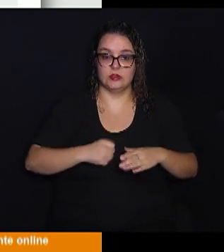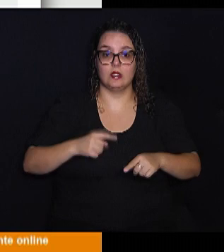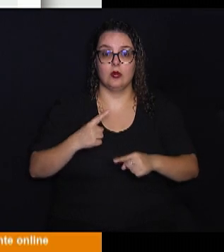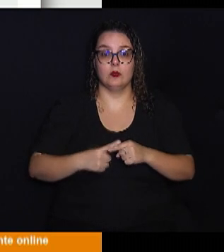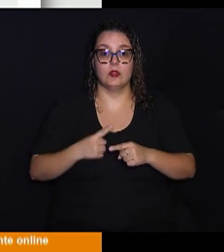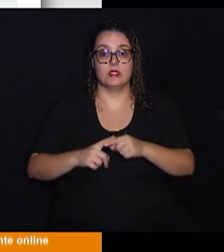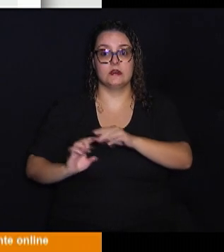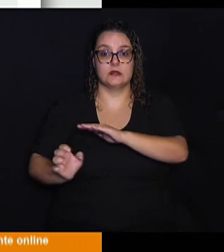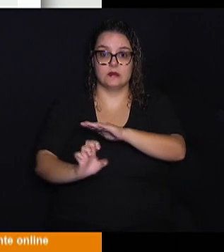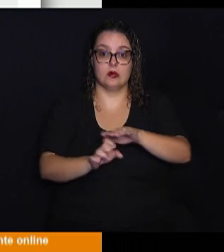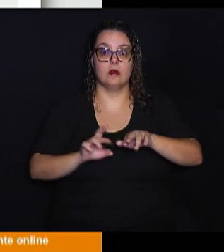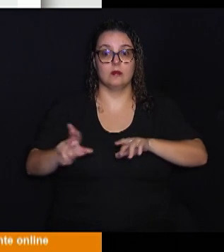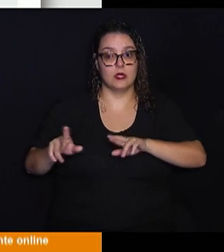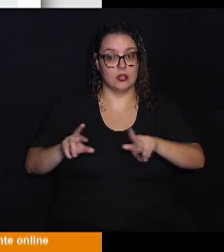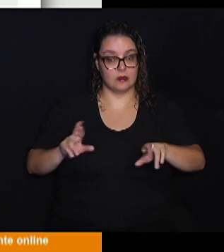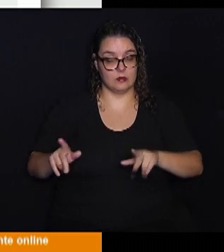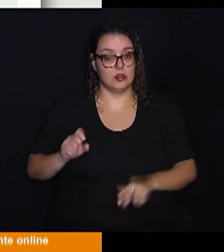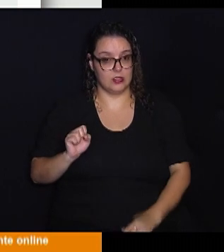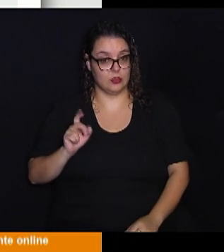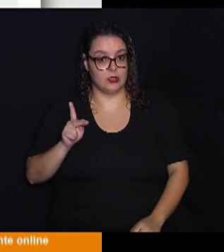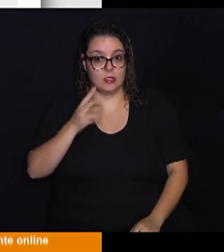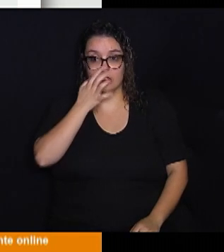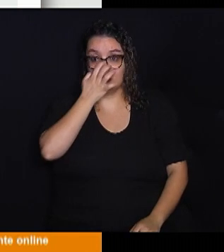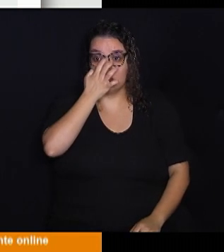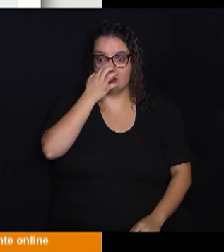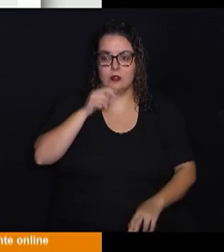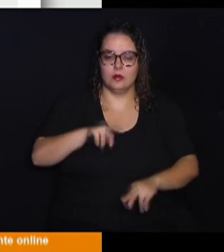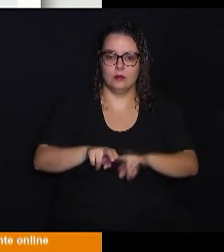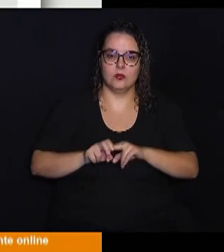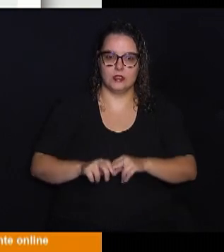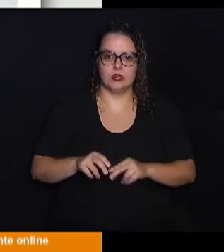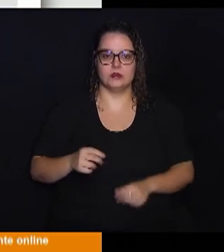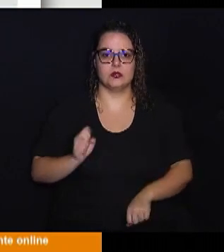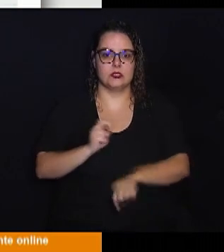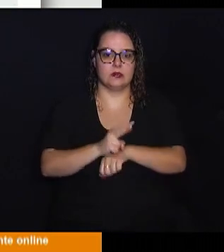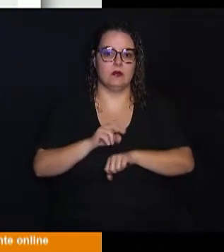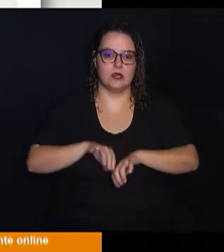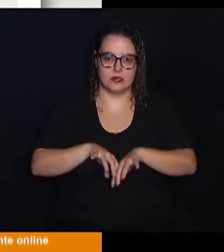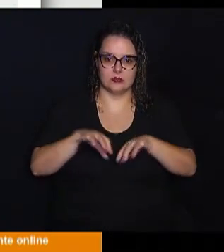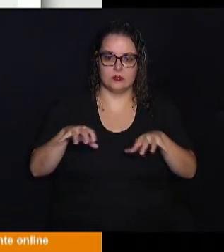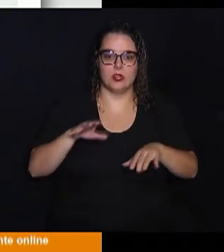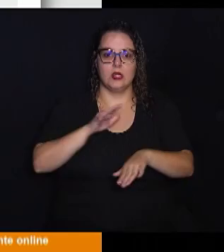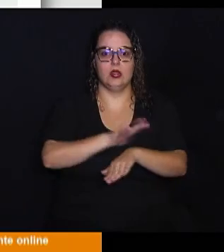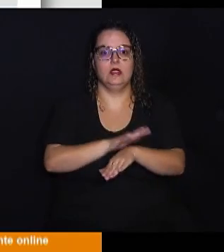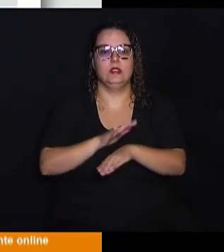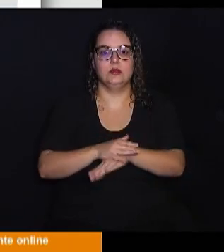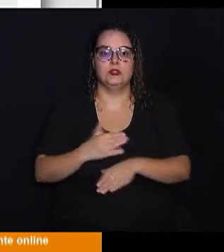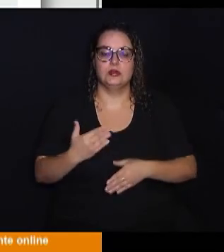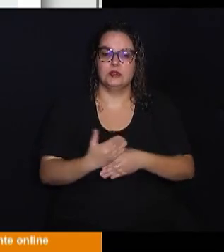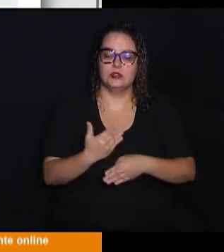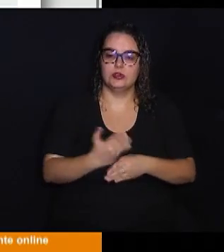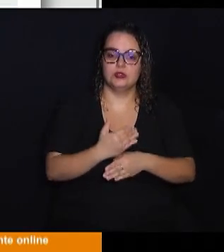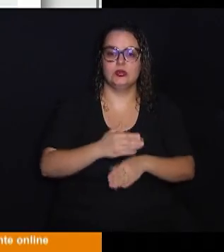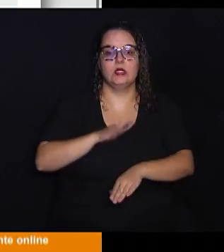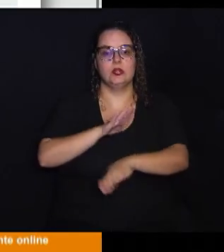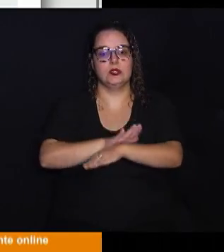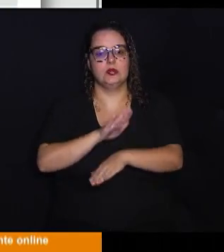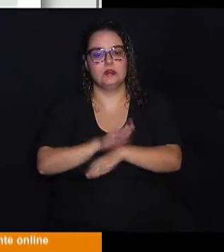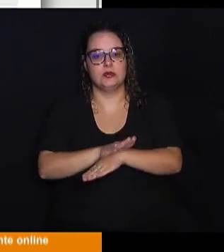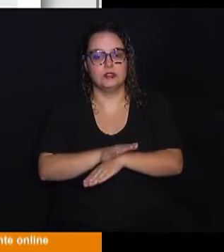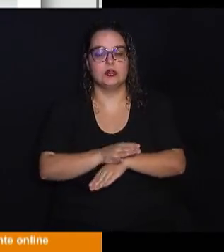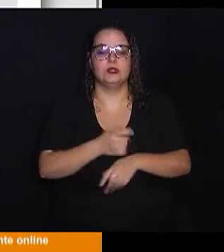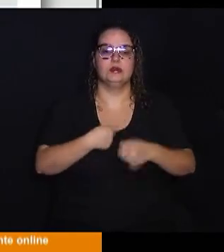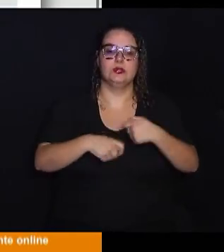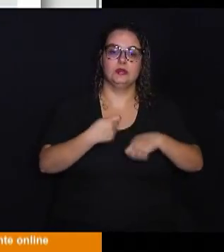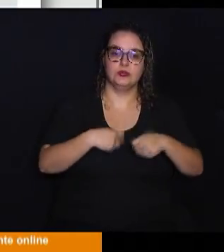empresas diferentes, tá? Então, por isso que essas vagas estão separadas. Ajudante de obras, assistente